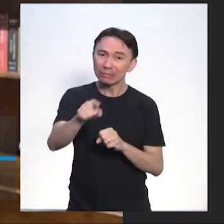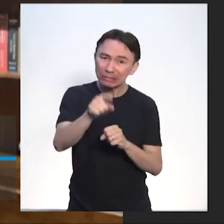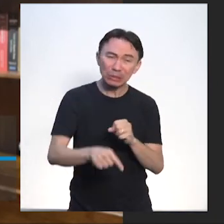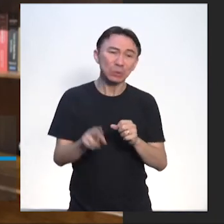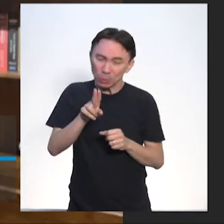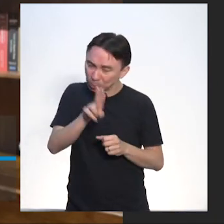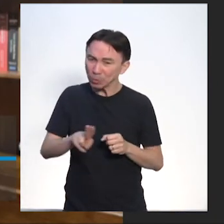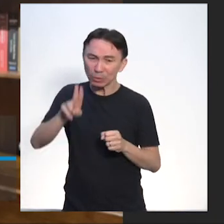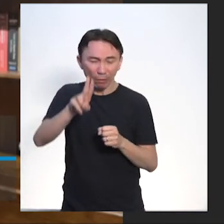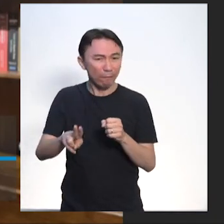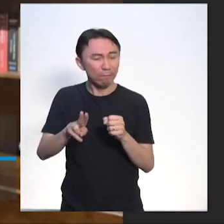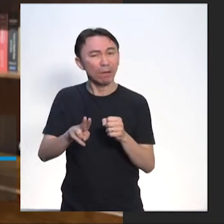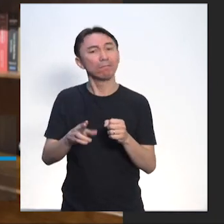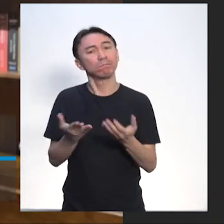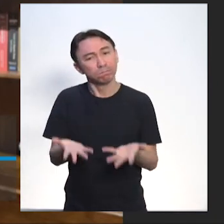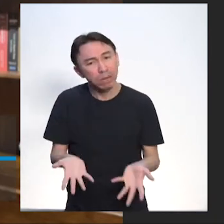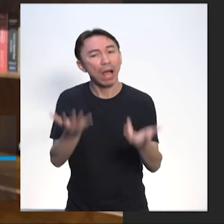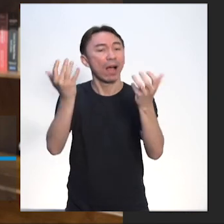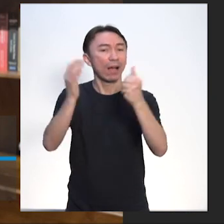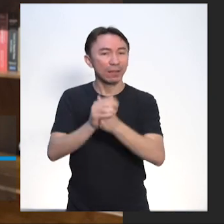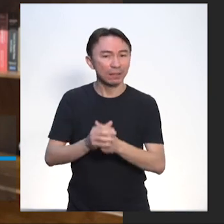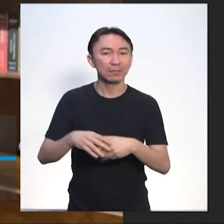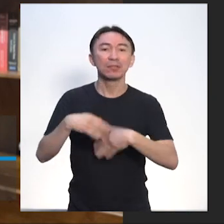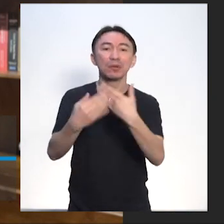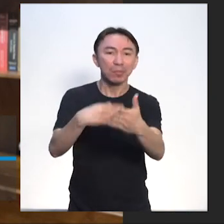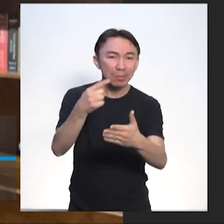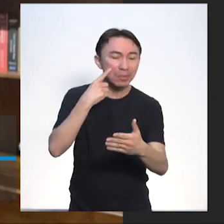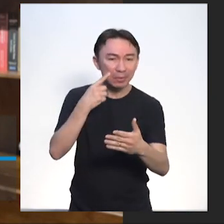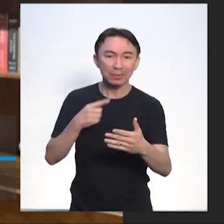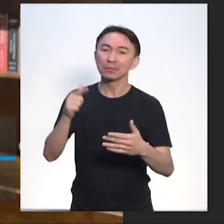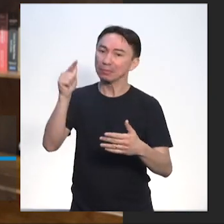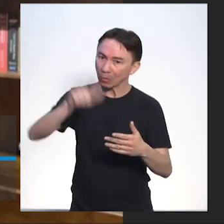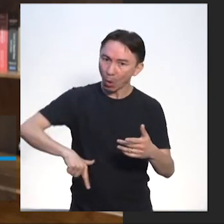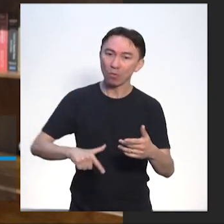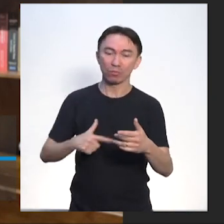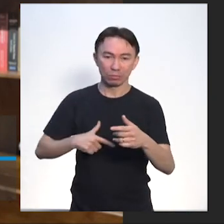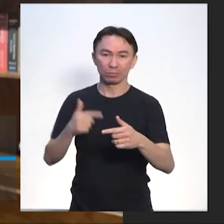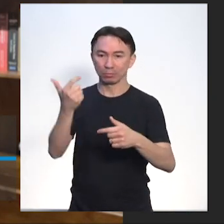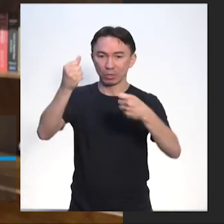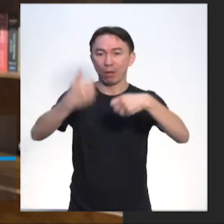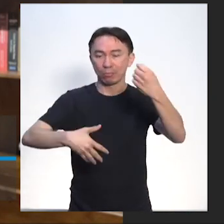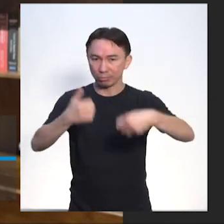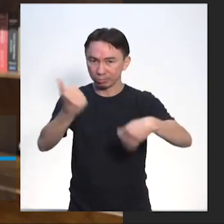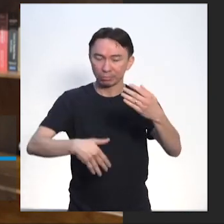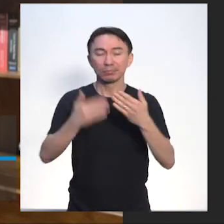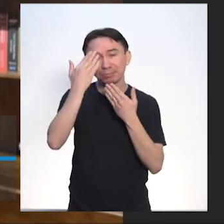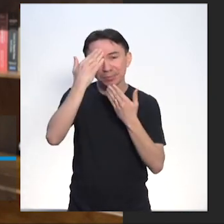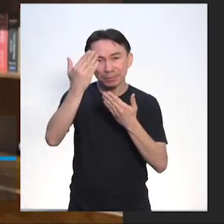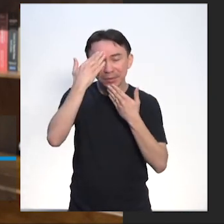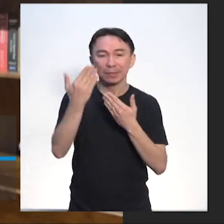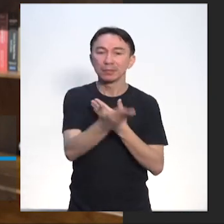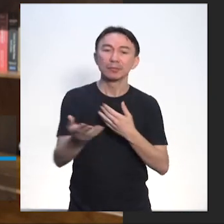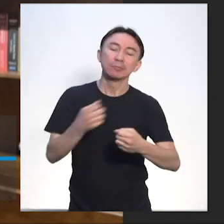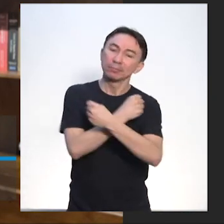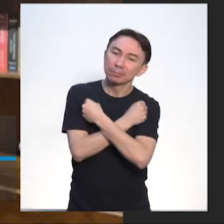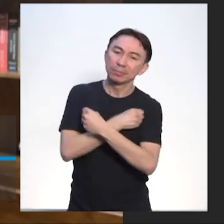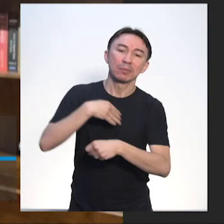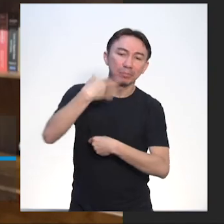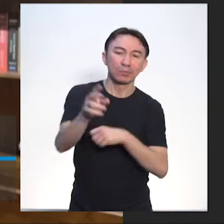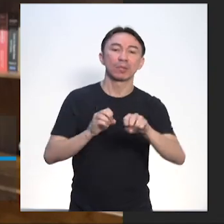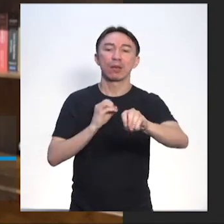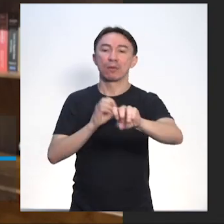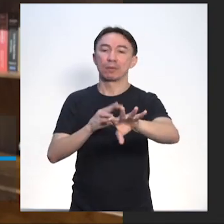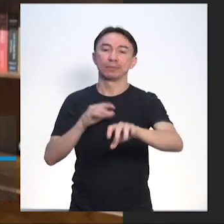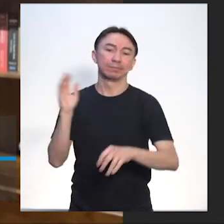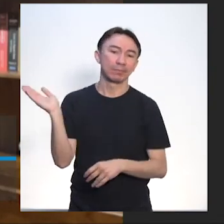tenha sucesso. Mais tarde, no finalzinho da manhã, a gente entra para falar de novo. Obrigado por enquanto. Um abraço. Próxima aula com vocês. Vamos lá.